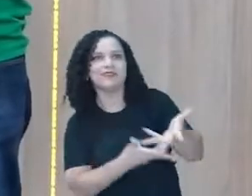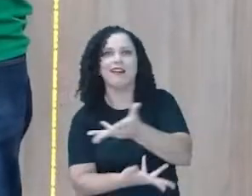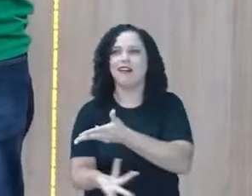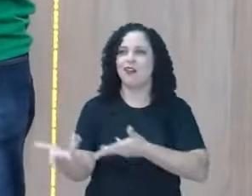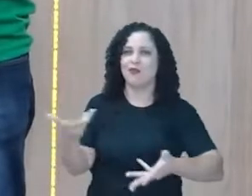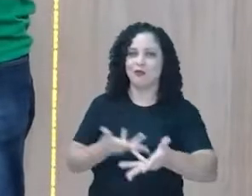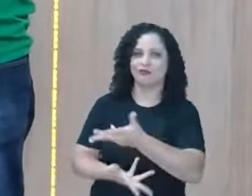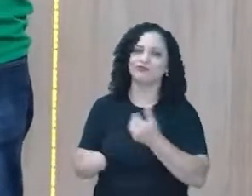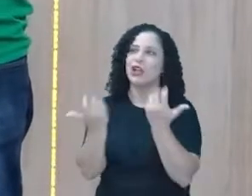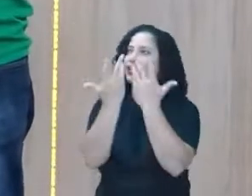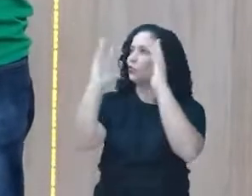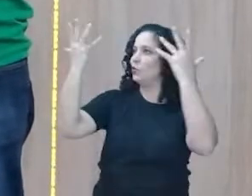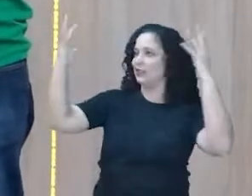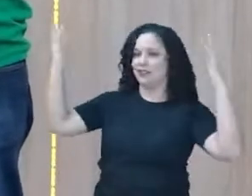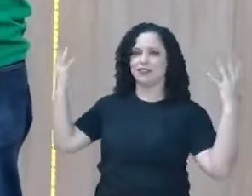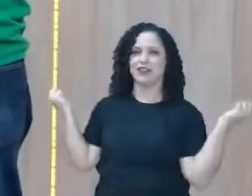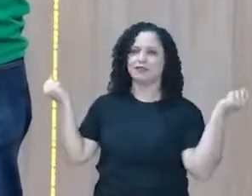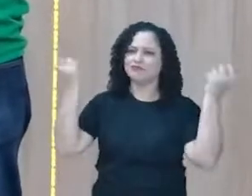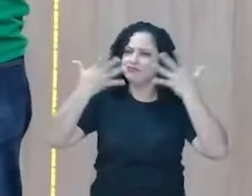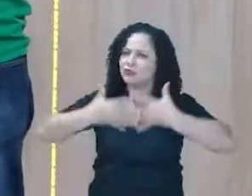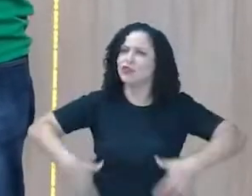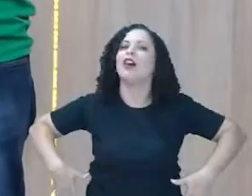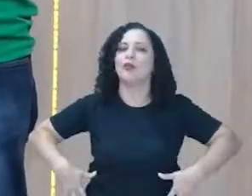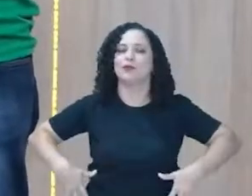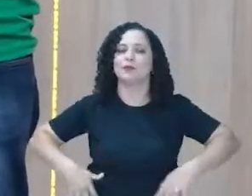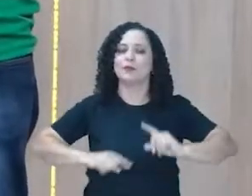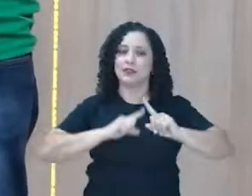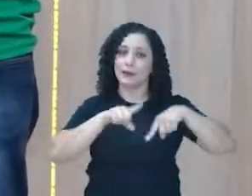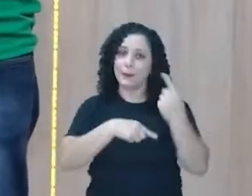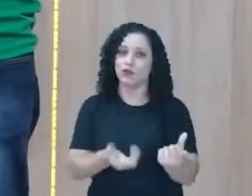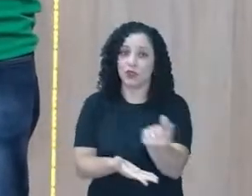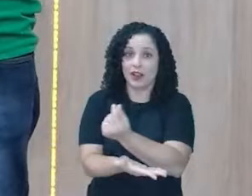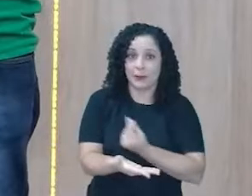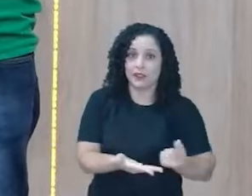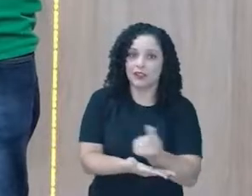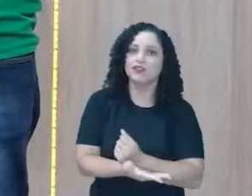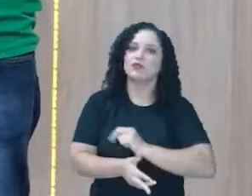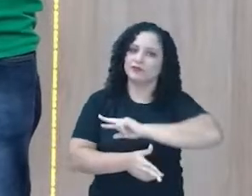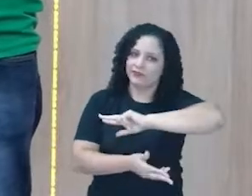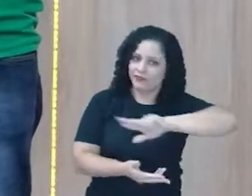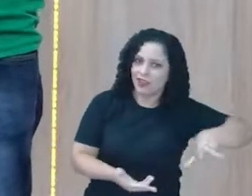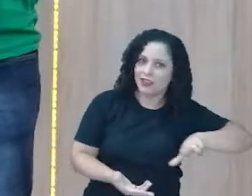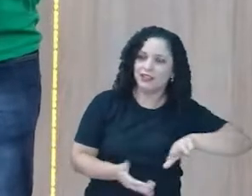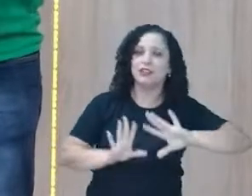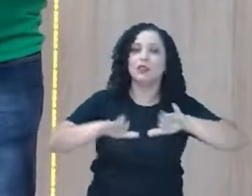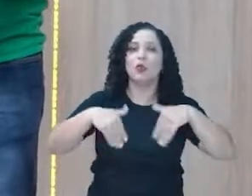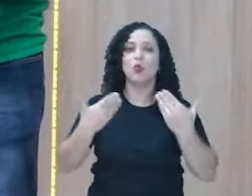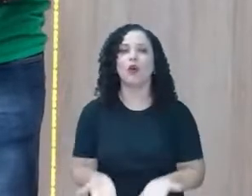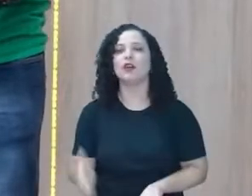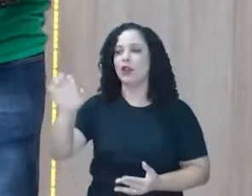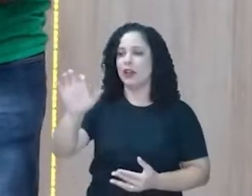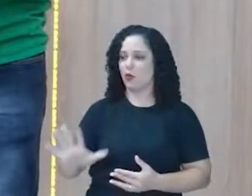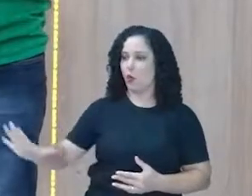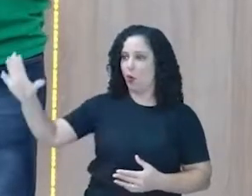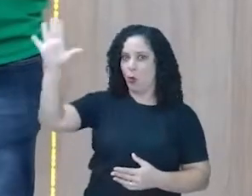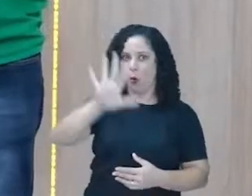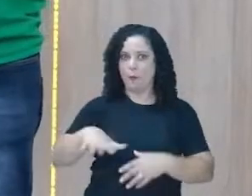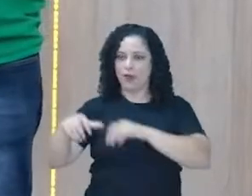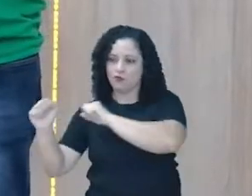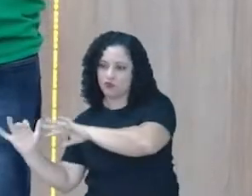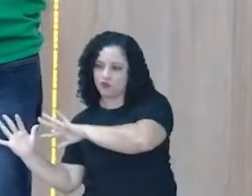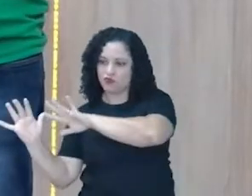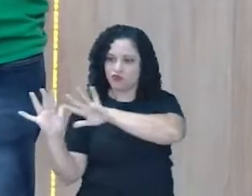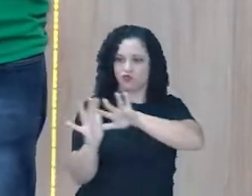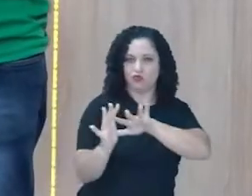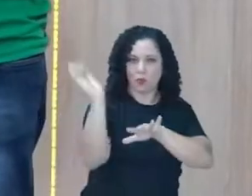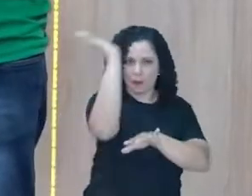lógica de troca que vai existir só com o capitalismo um pouquinho mais na frente. Tá? Quando os europeus chegam aqui, nós